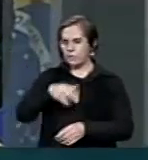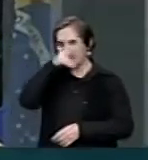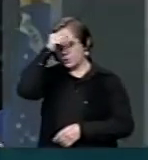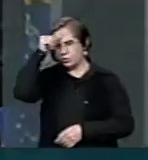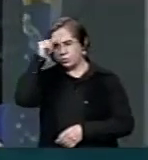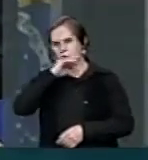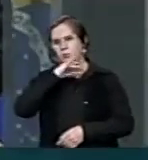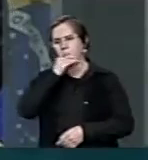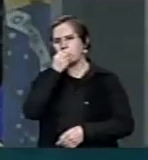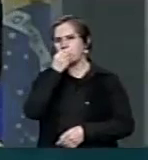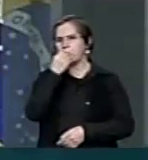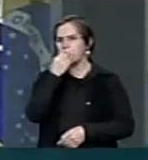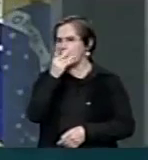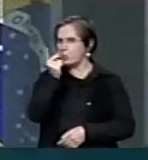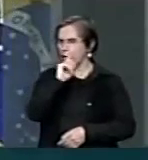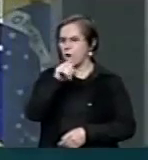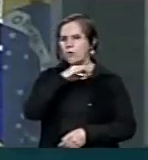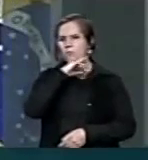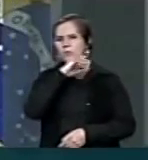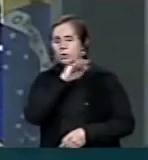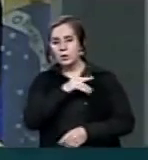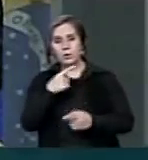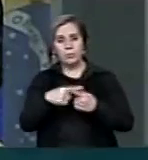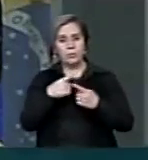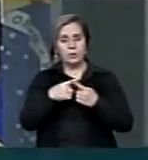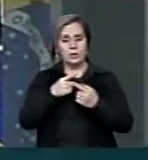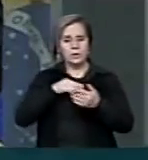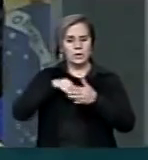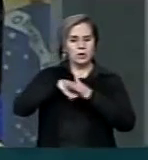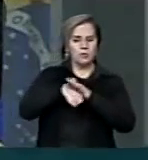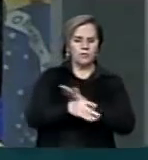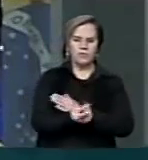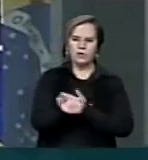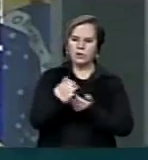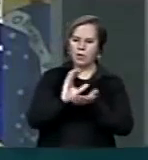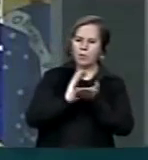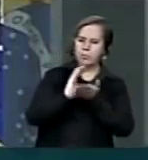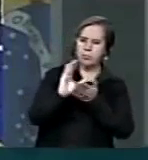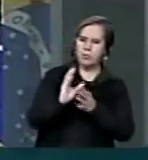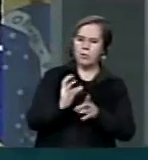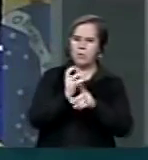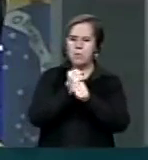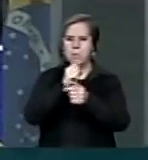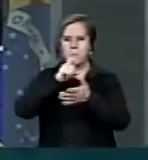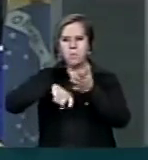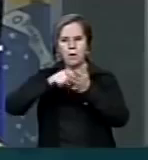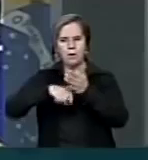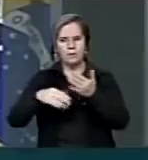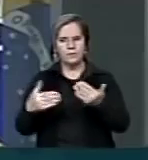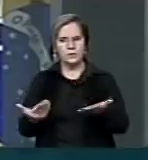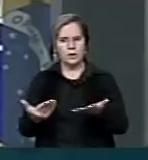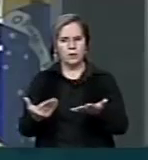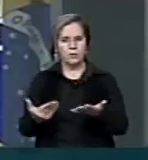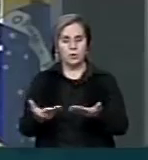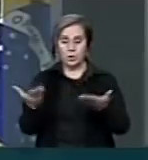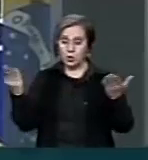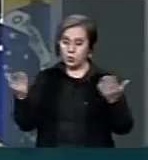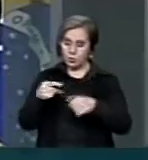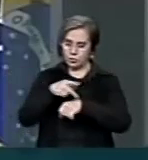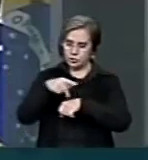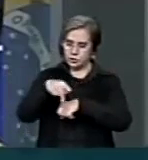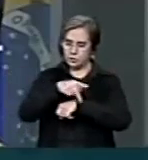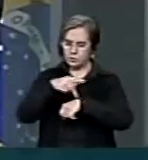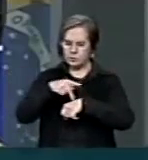prefeitos, ou de um vício que existe na distribuição do bolo fiscal. No nosso país hoje, algo em